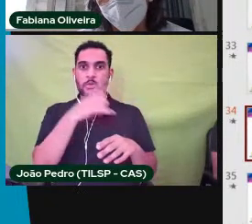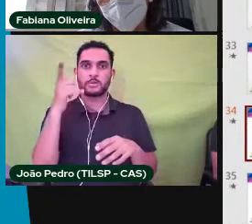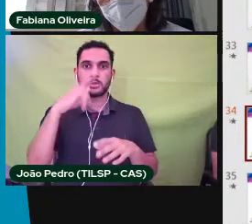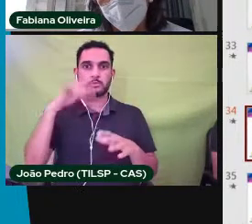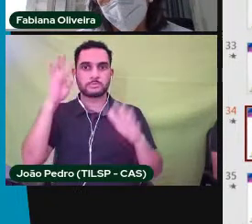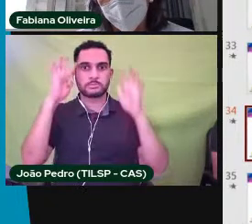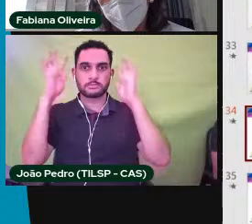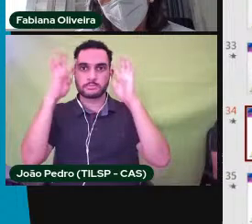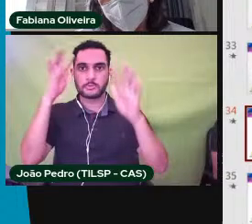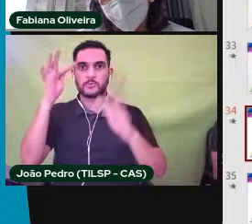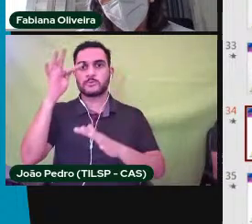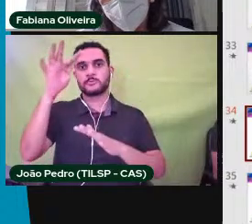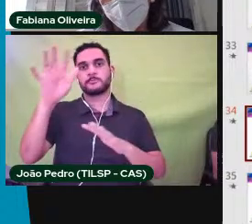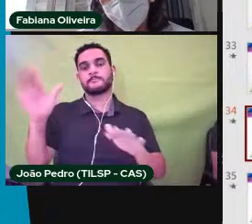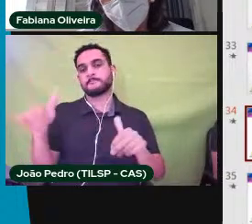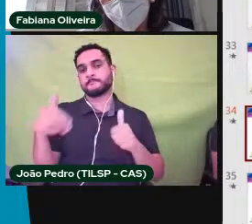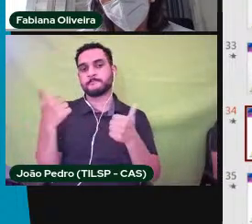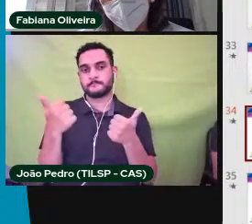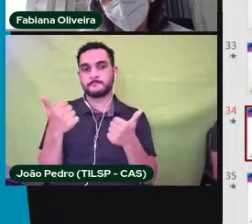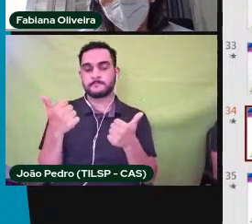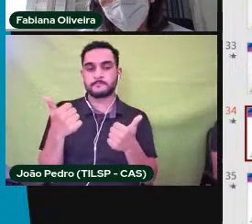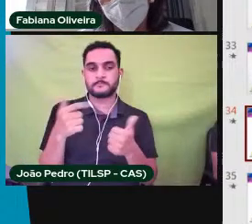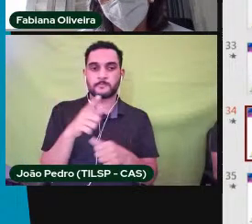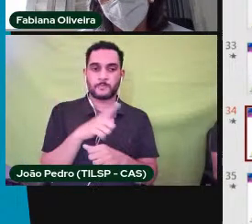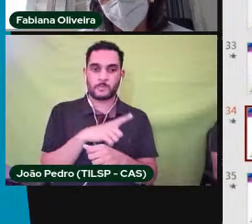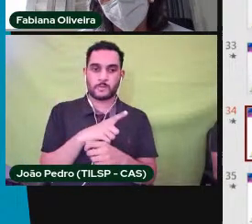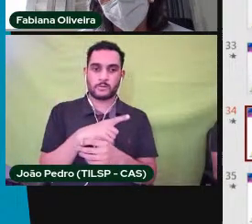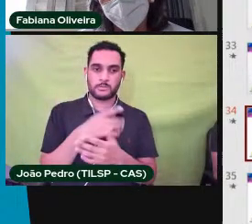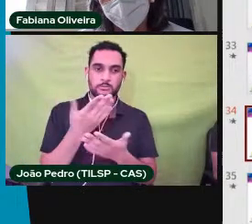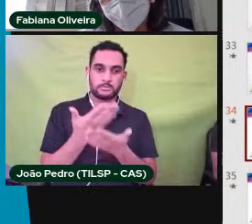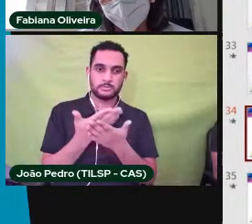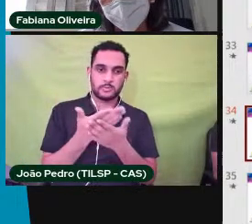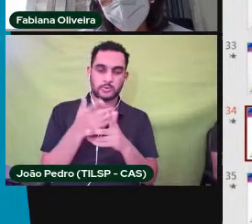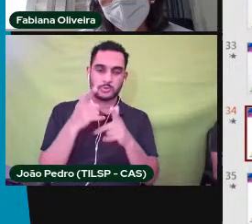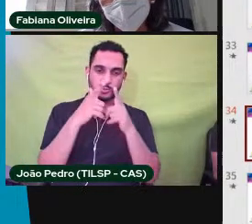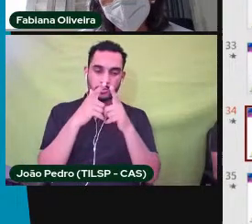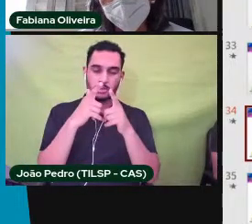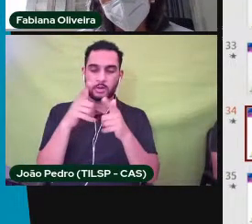futuro. Nós temos um grande estudioso linguista